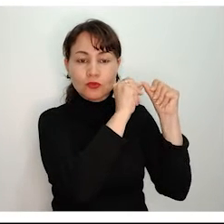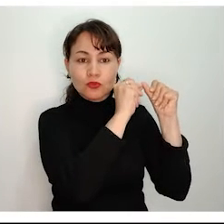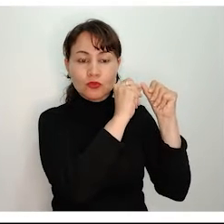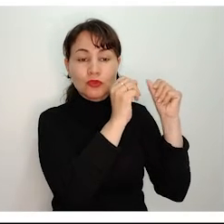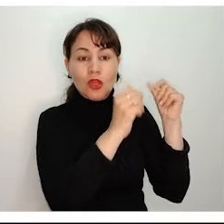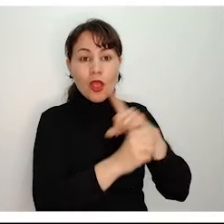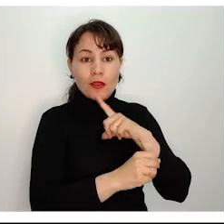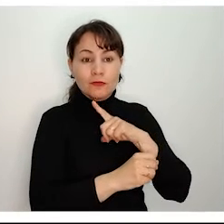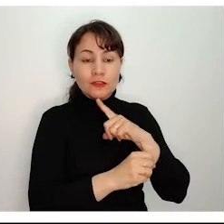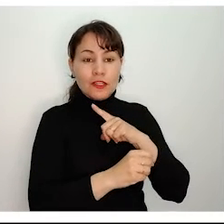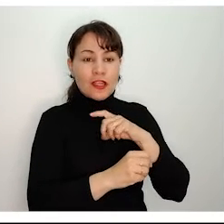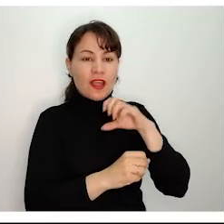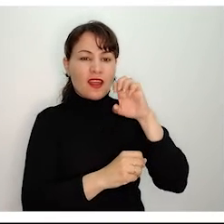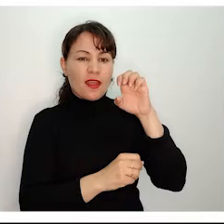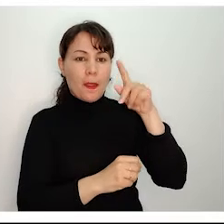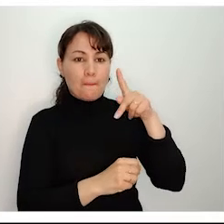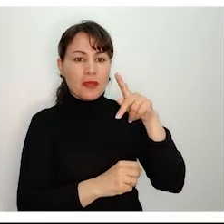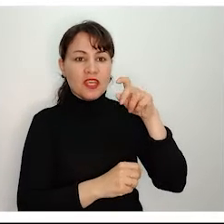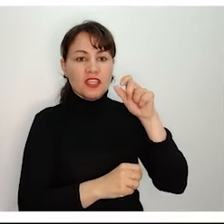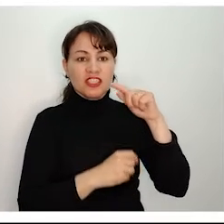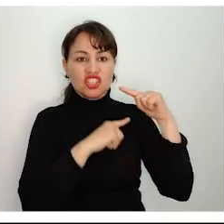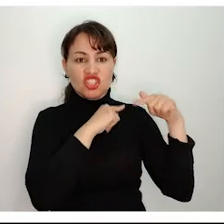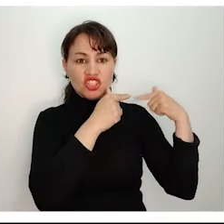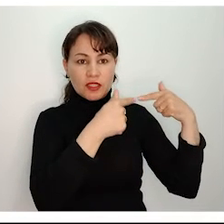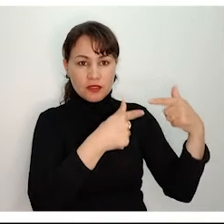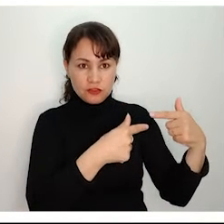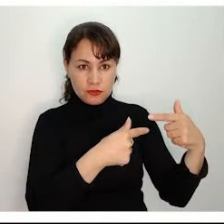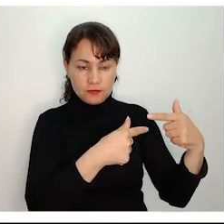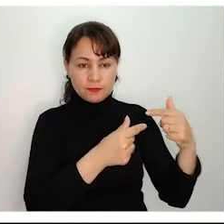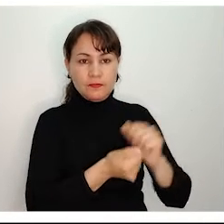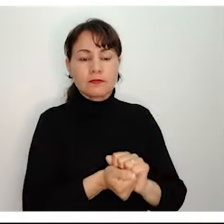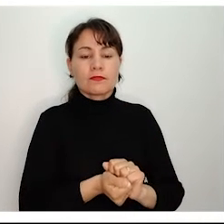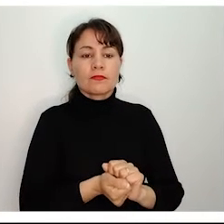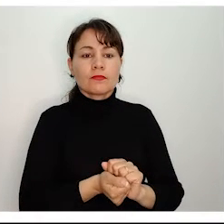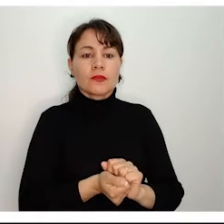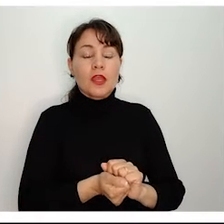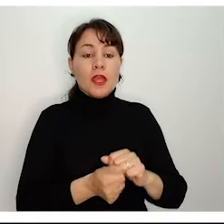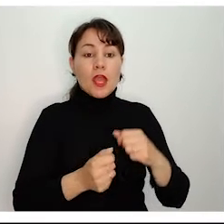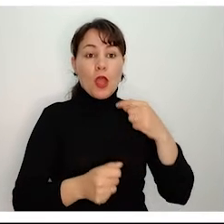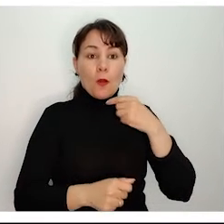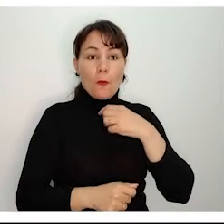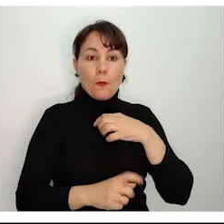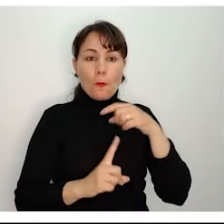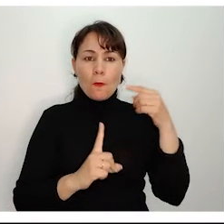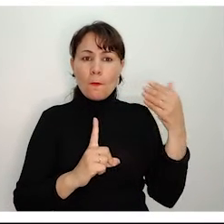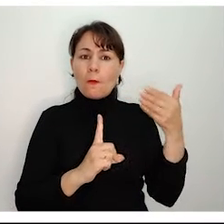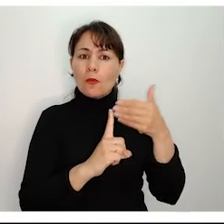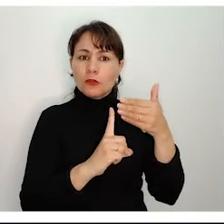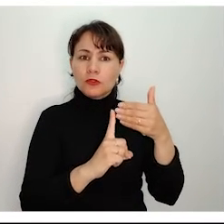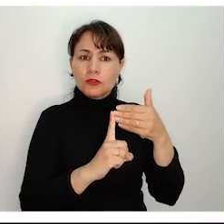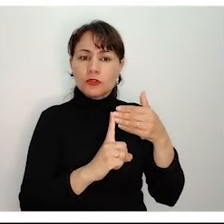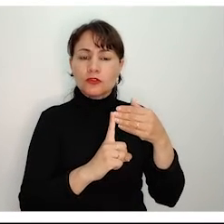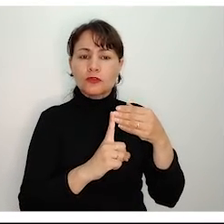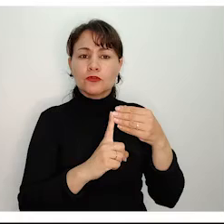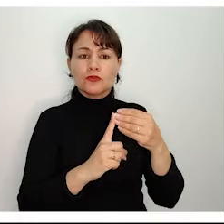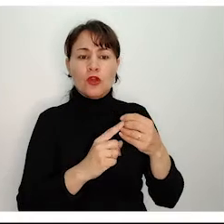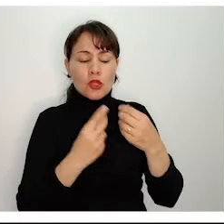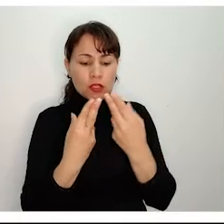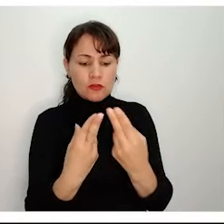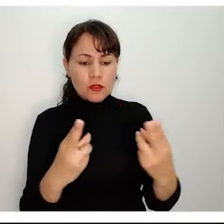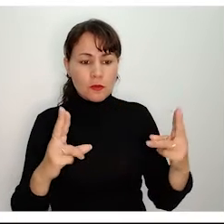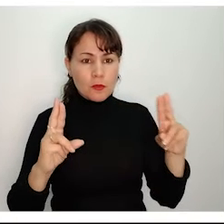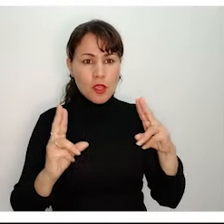a neuroplasticidade existe a epigenética. A epigenética é uma situação em que os